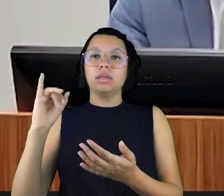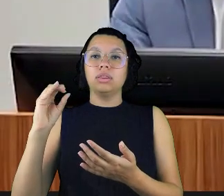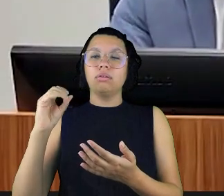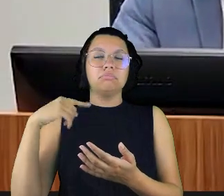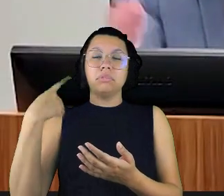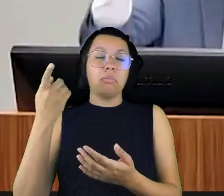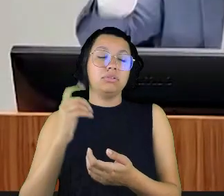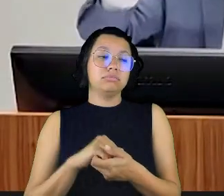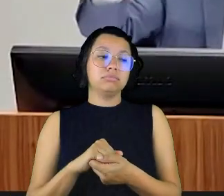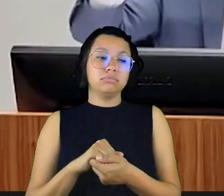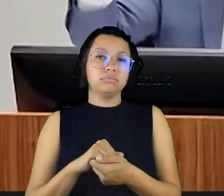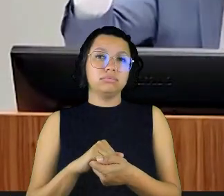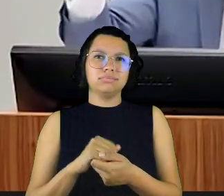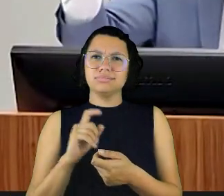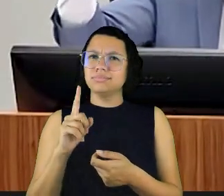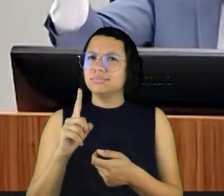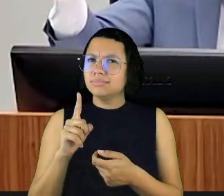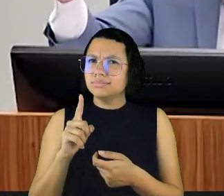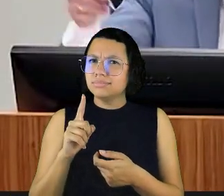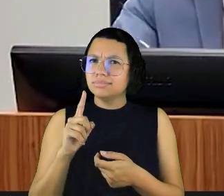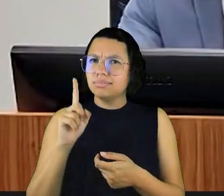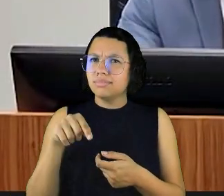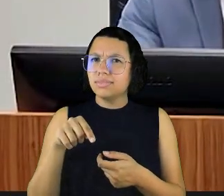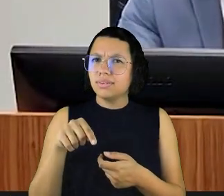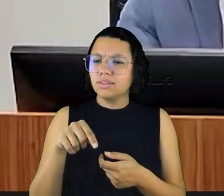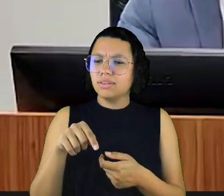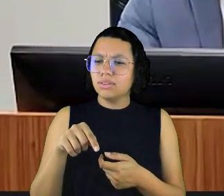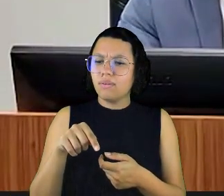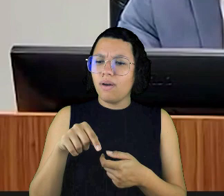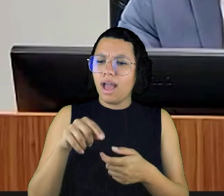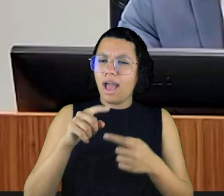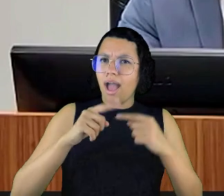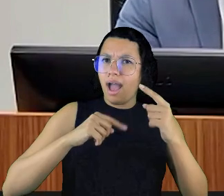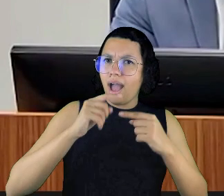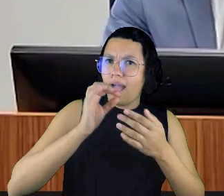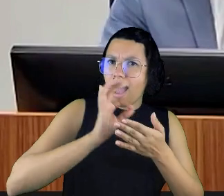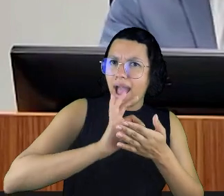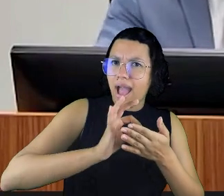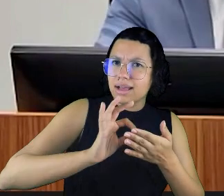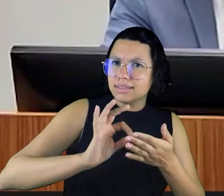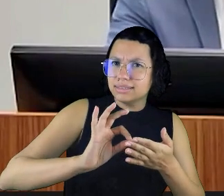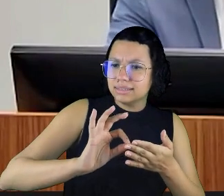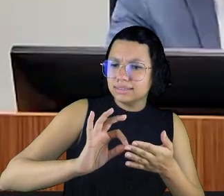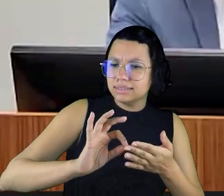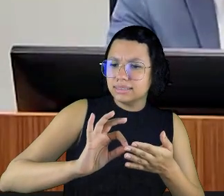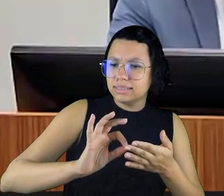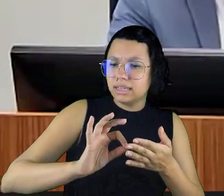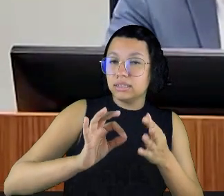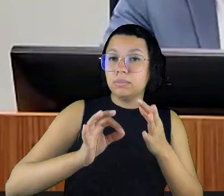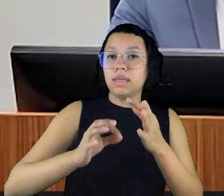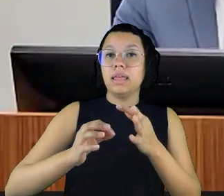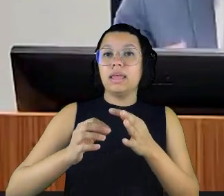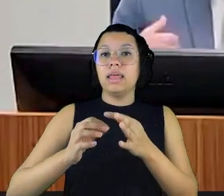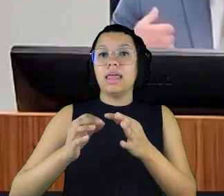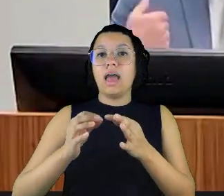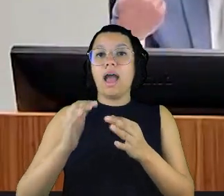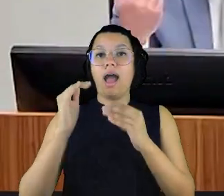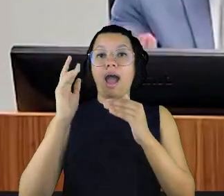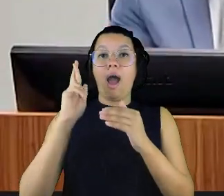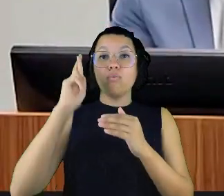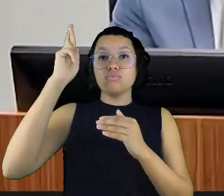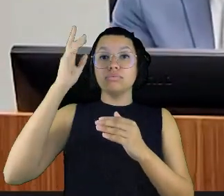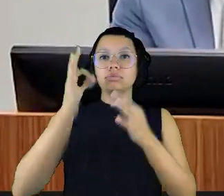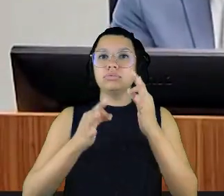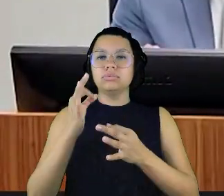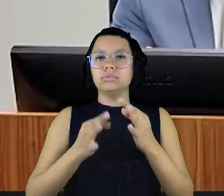materializado e assinado pela autoridade jurisdicional. Mas vejam, como existem autoridades jurisdicionais que